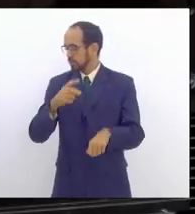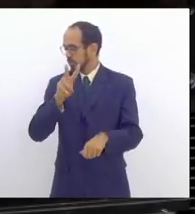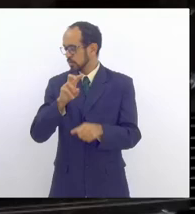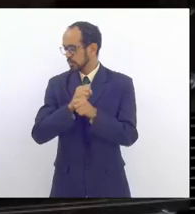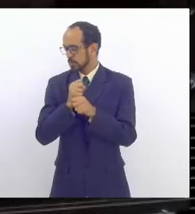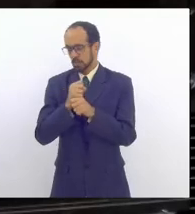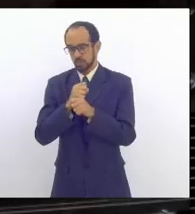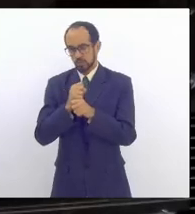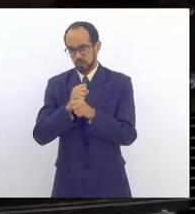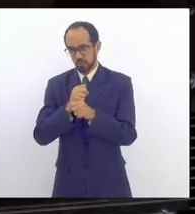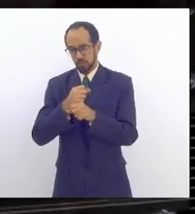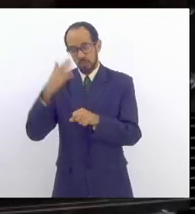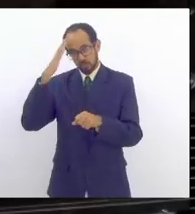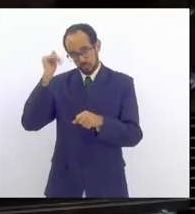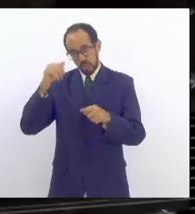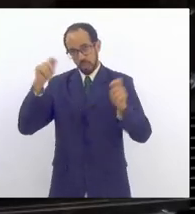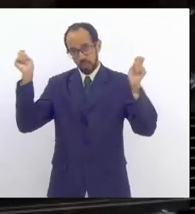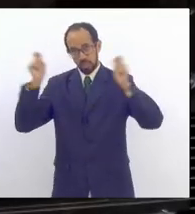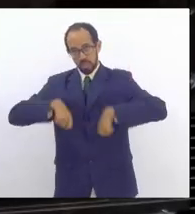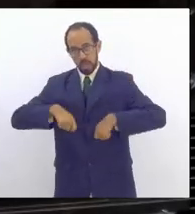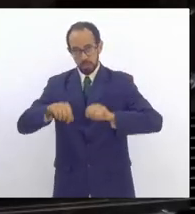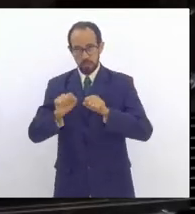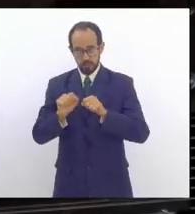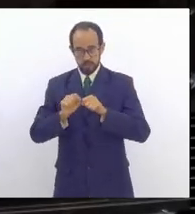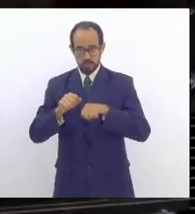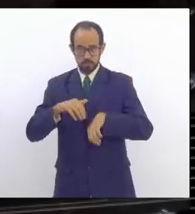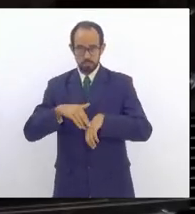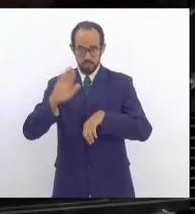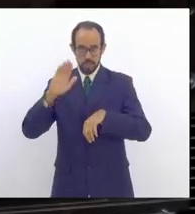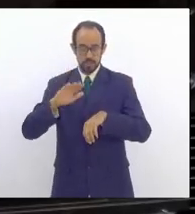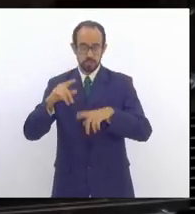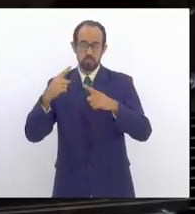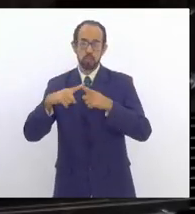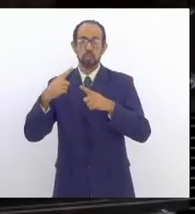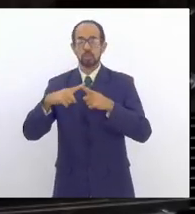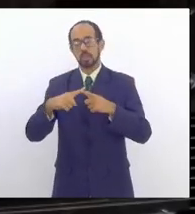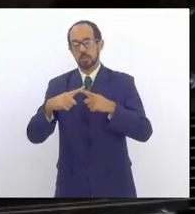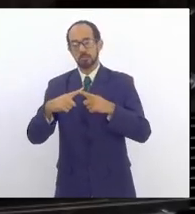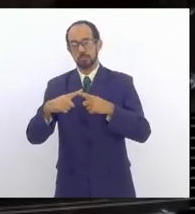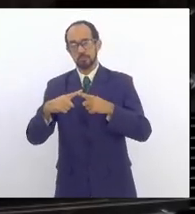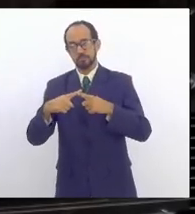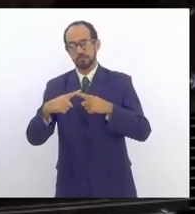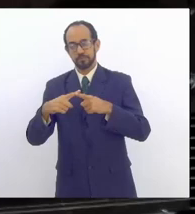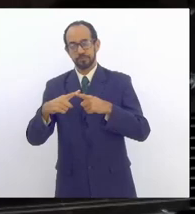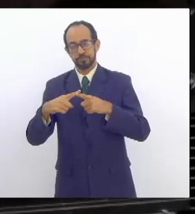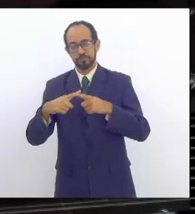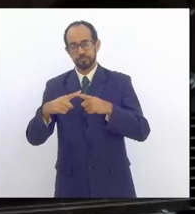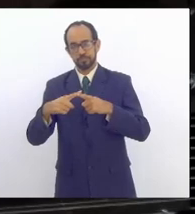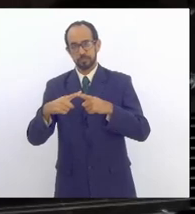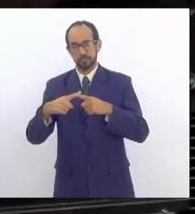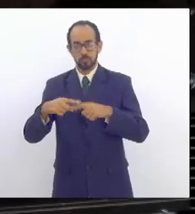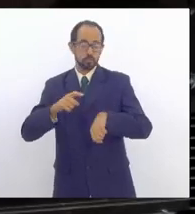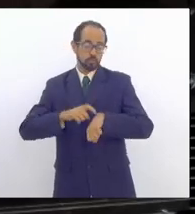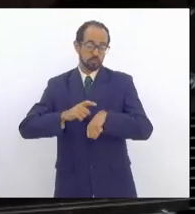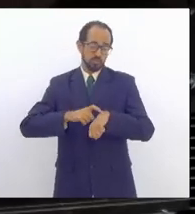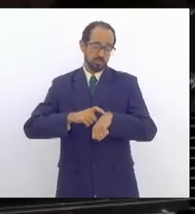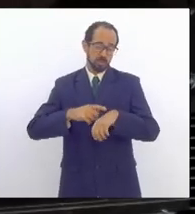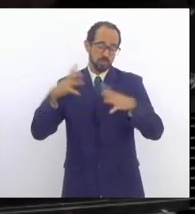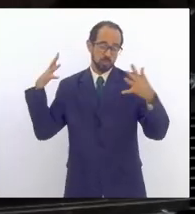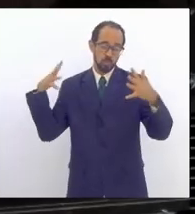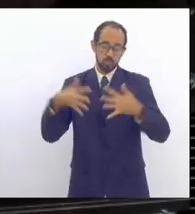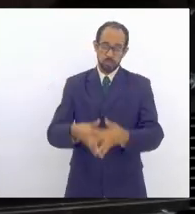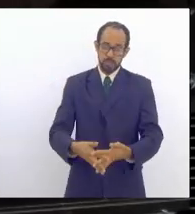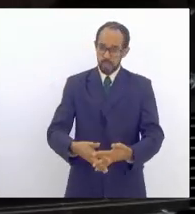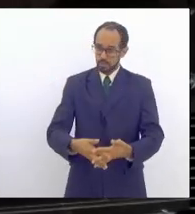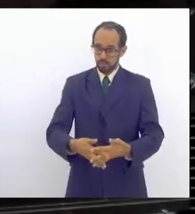Eu sei que será possível fazer mais. Por quê? Porque nos momentos turbulentos, quando parecia não